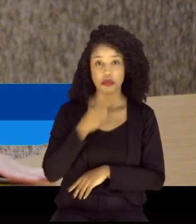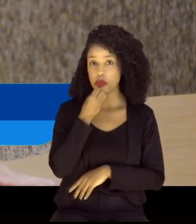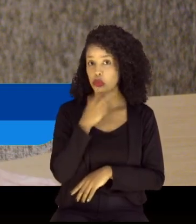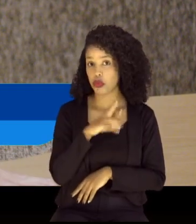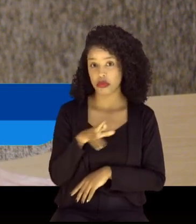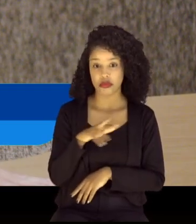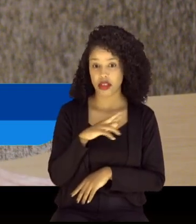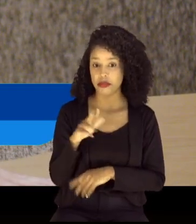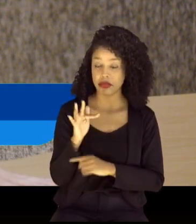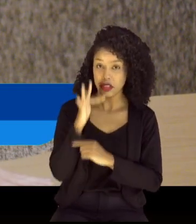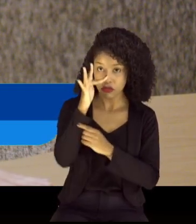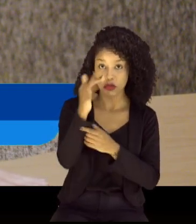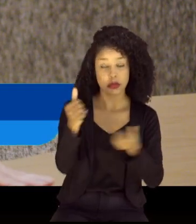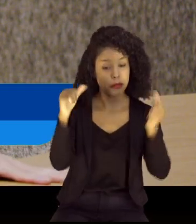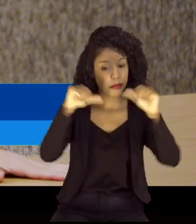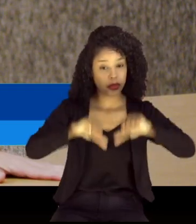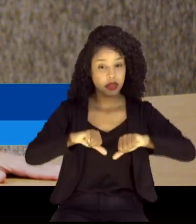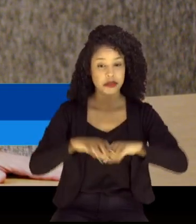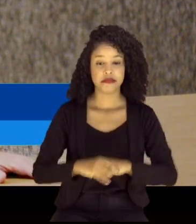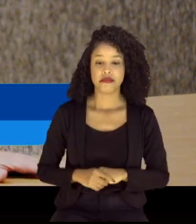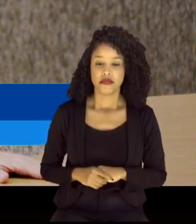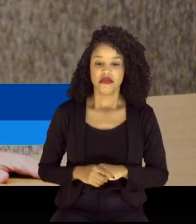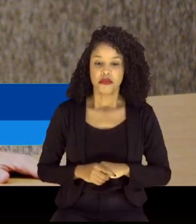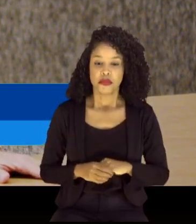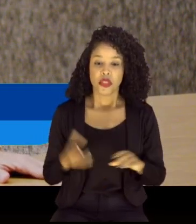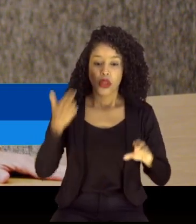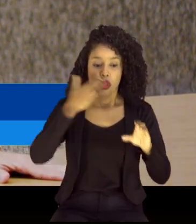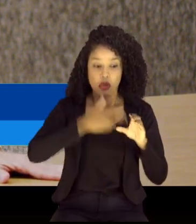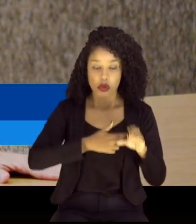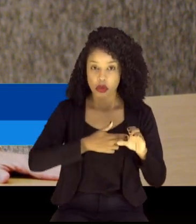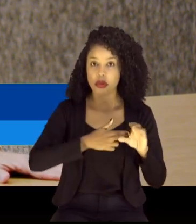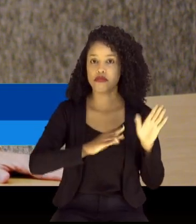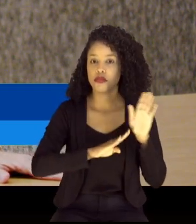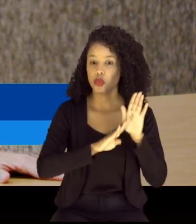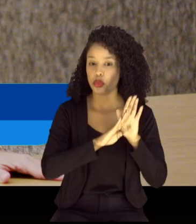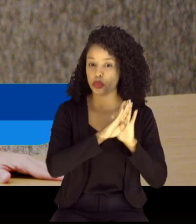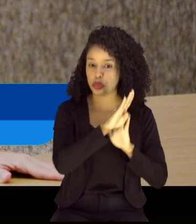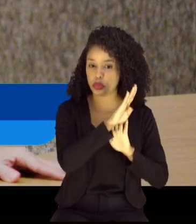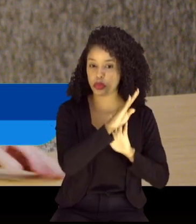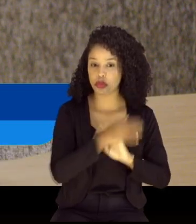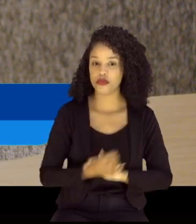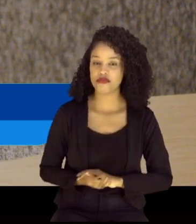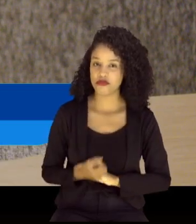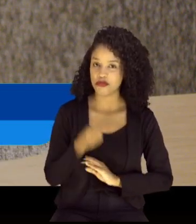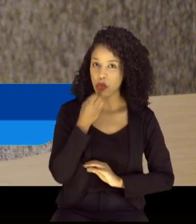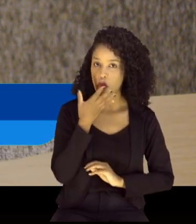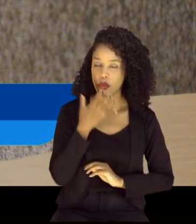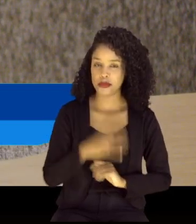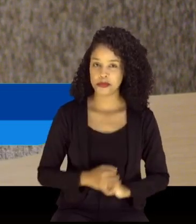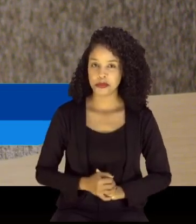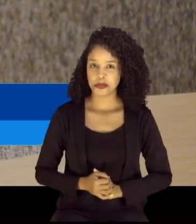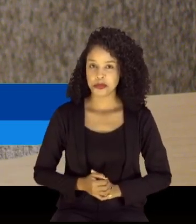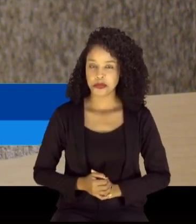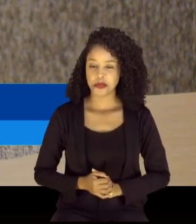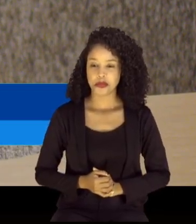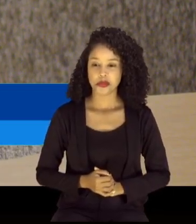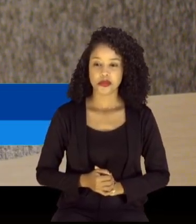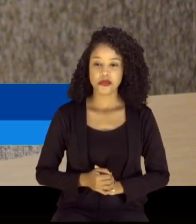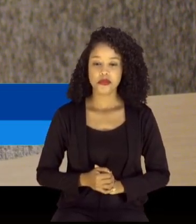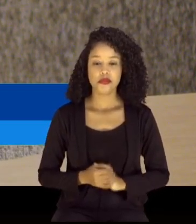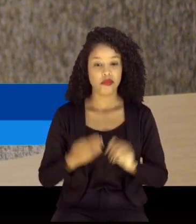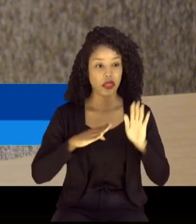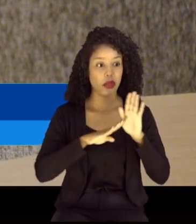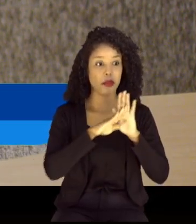vai piorar. Aumento do combustível. Que coisa boa. Né? Aumento